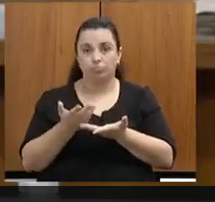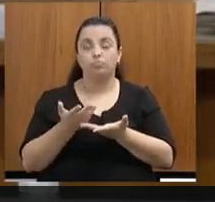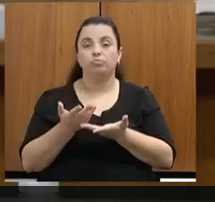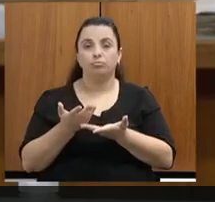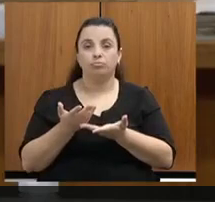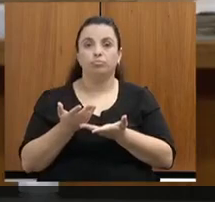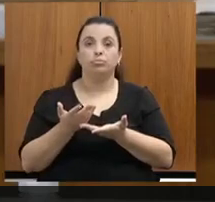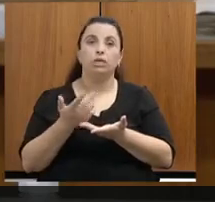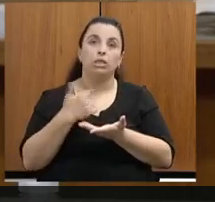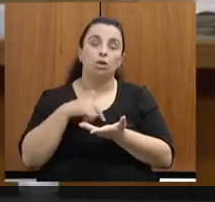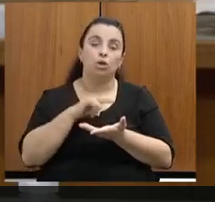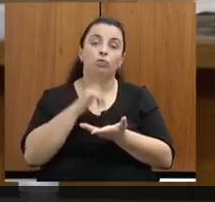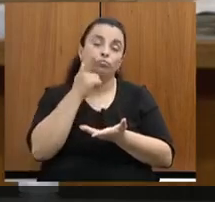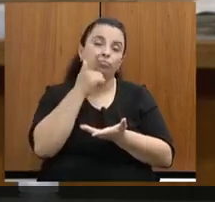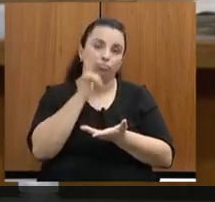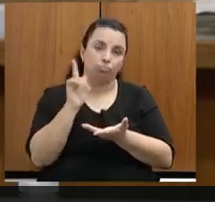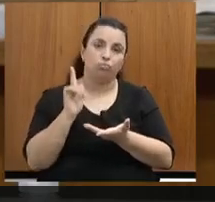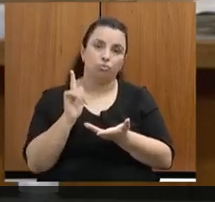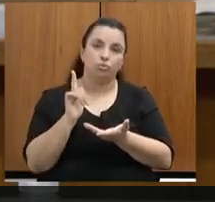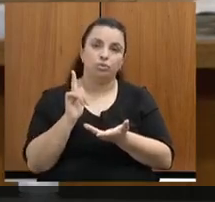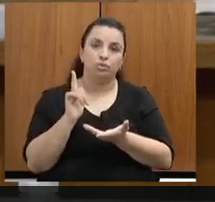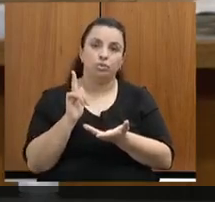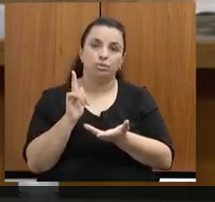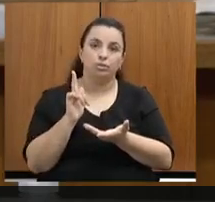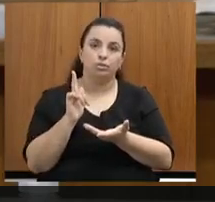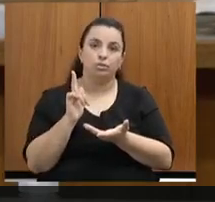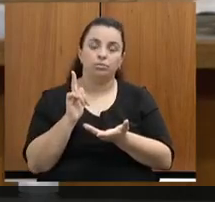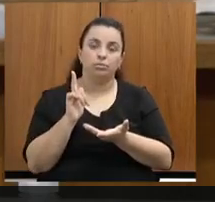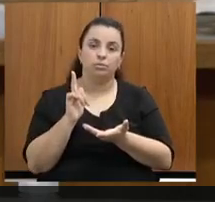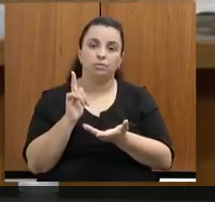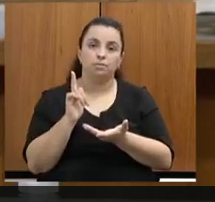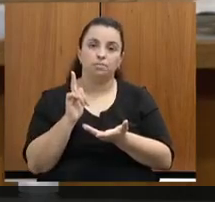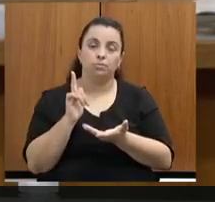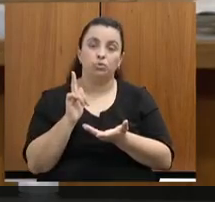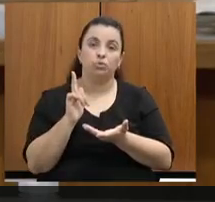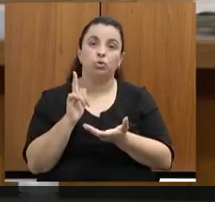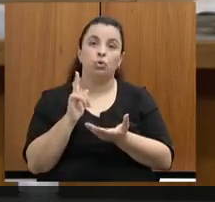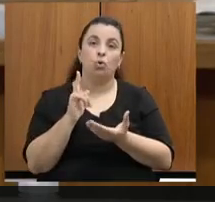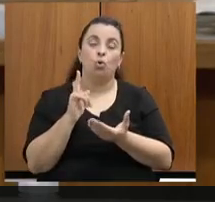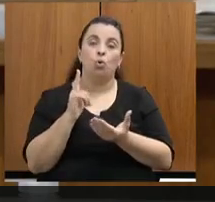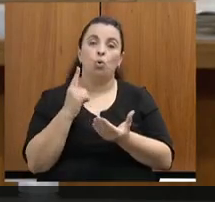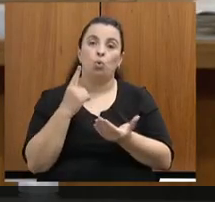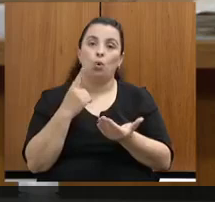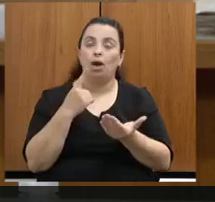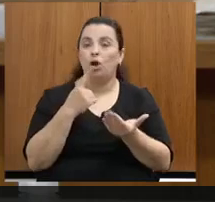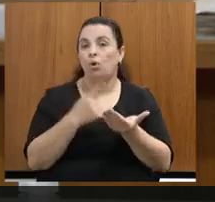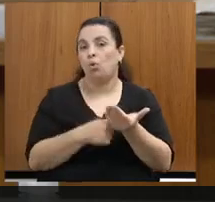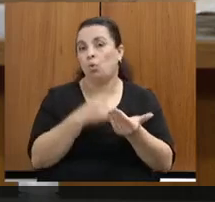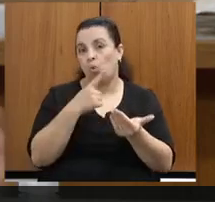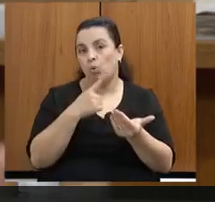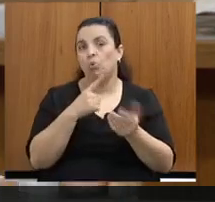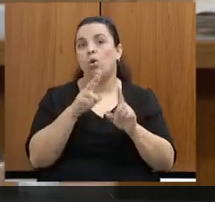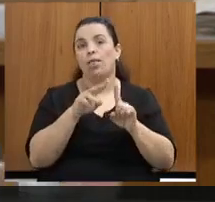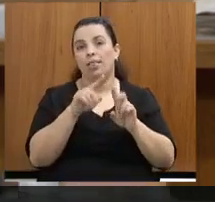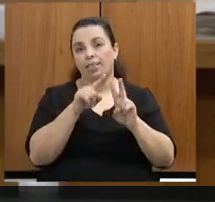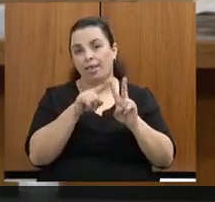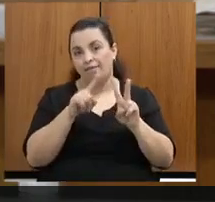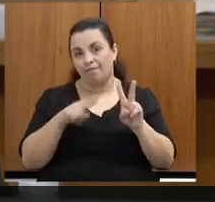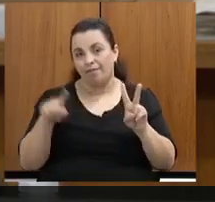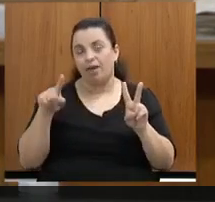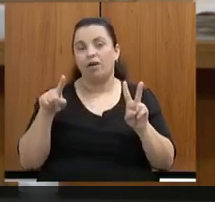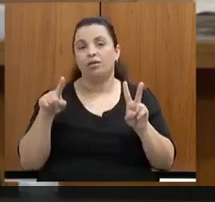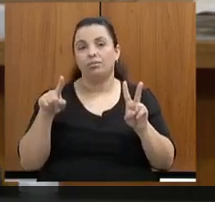nós conseguimos por par e deixa acordo né que envolveu aí avaliem